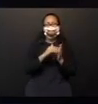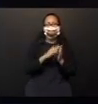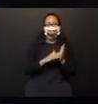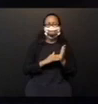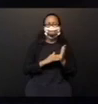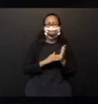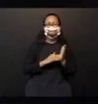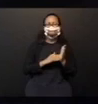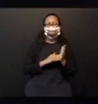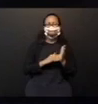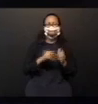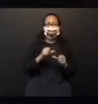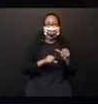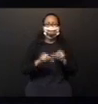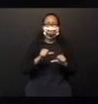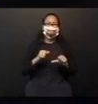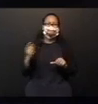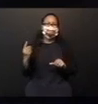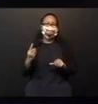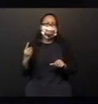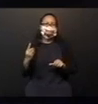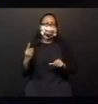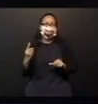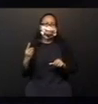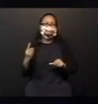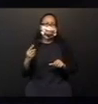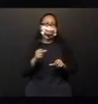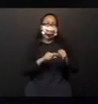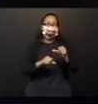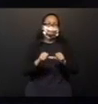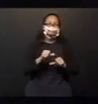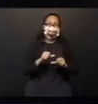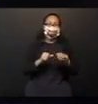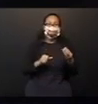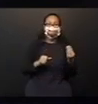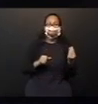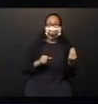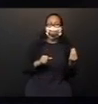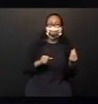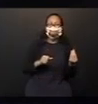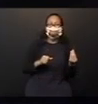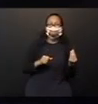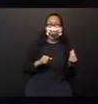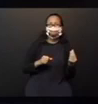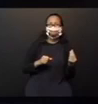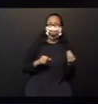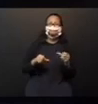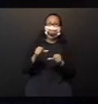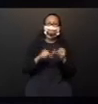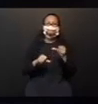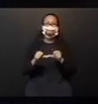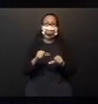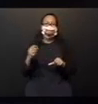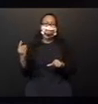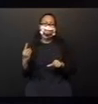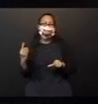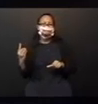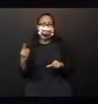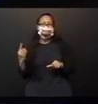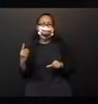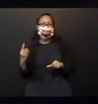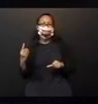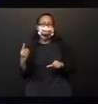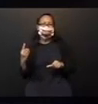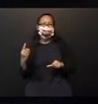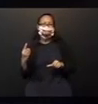singular. Ou seja, está no plural, existem muitos, existem vários, e eu vou colocar como se estivesse apenas